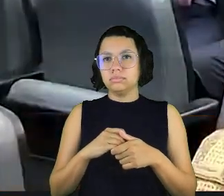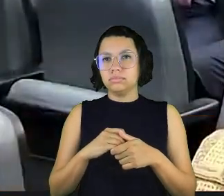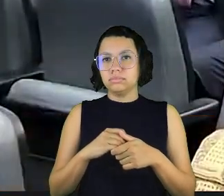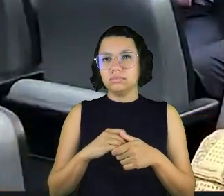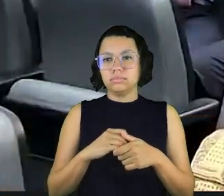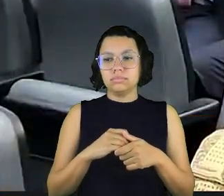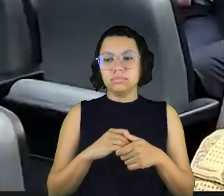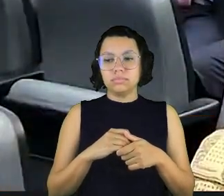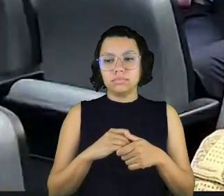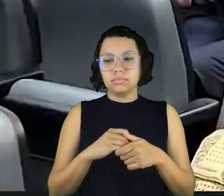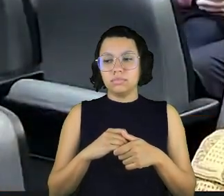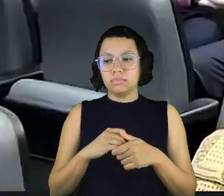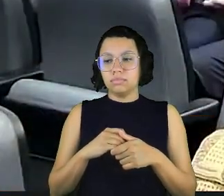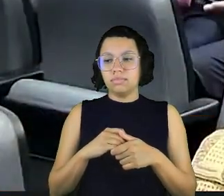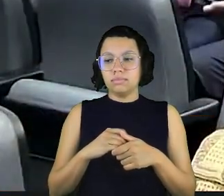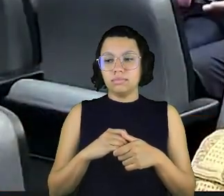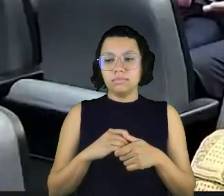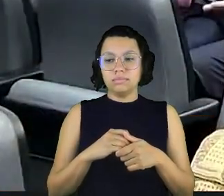Todo dia?